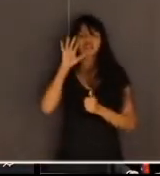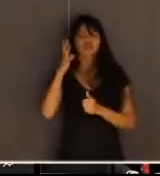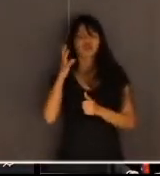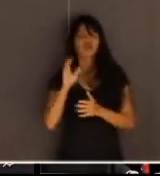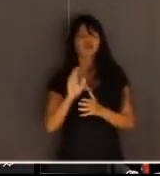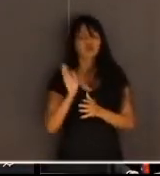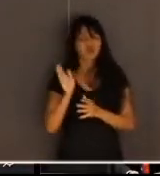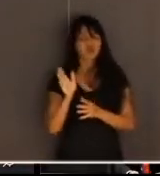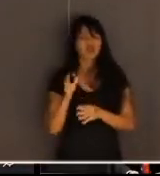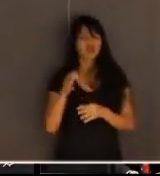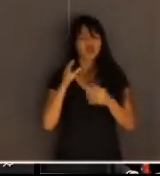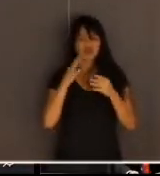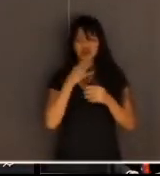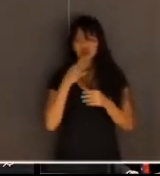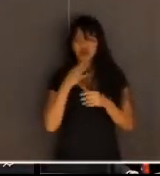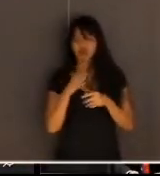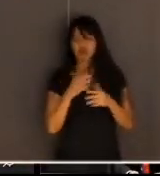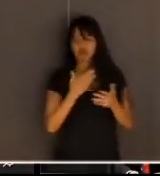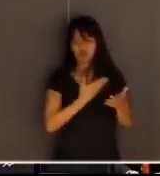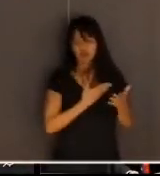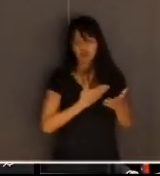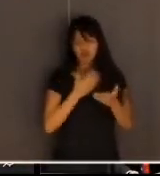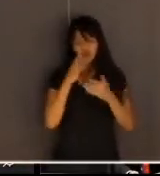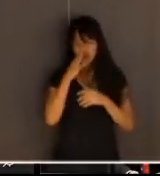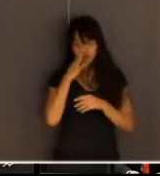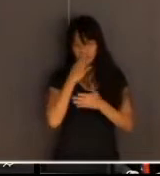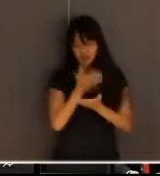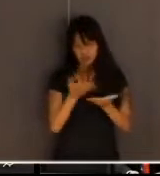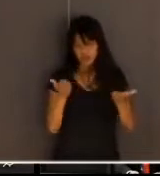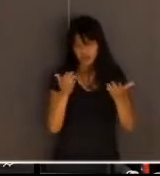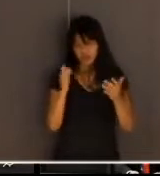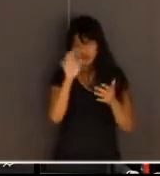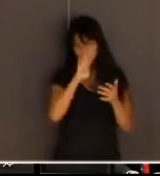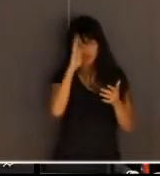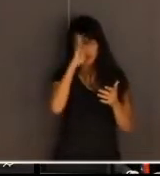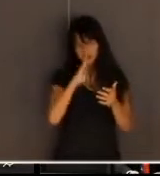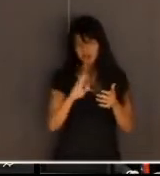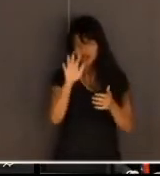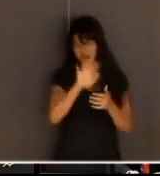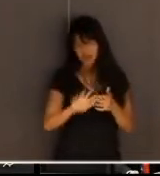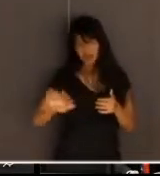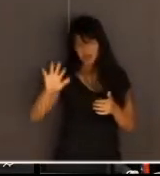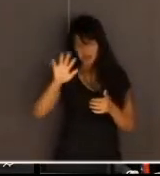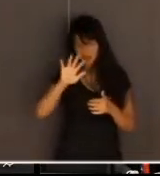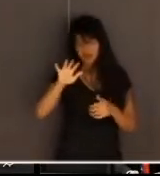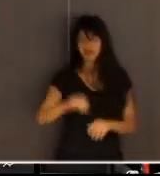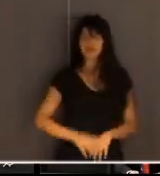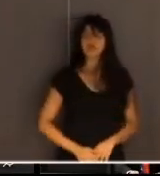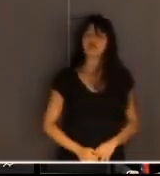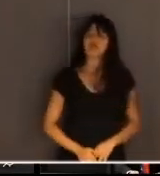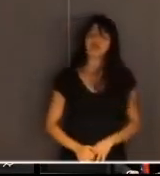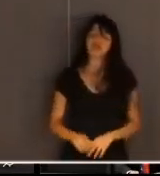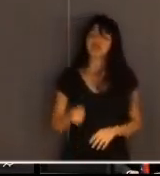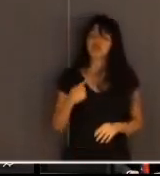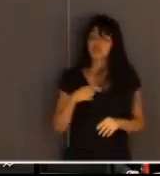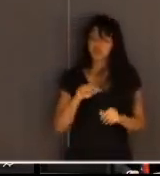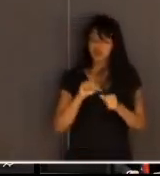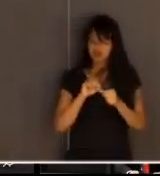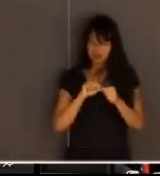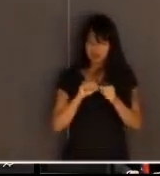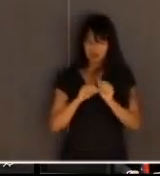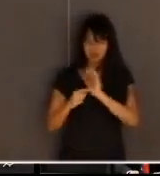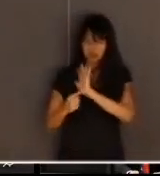dos colegas que estão nos assistindo aí por todo o país. Eu vou fazer uma exposição um